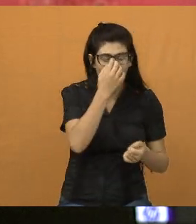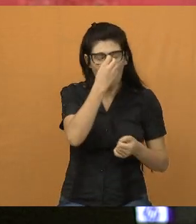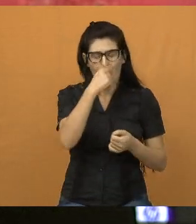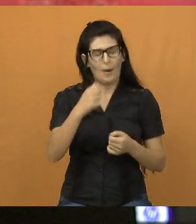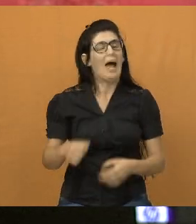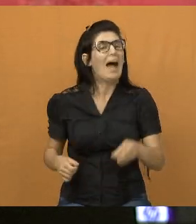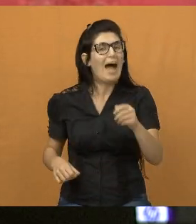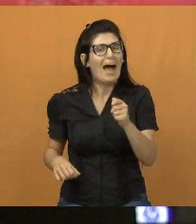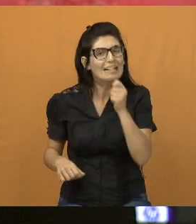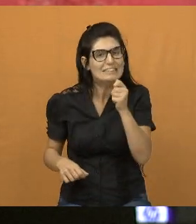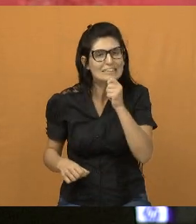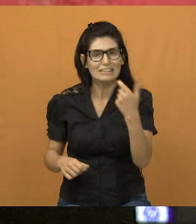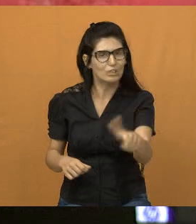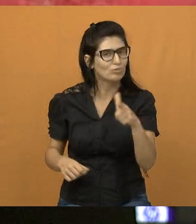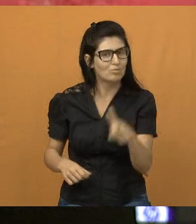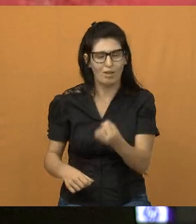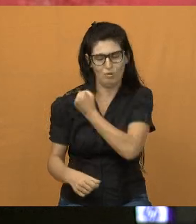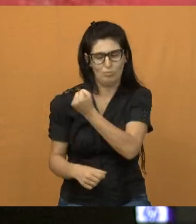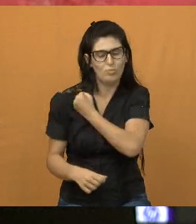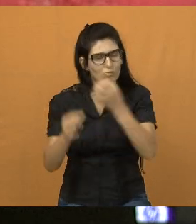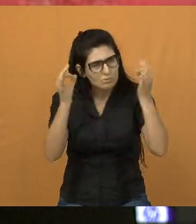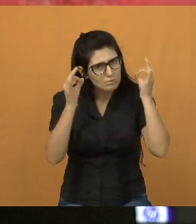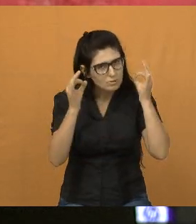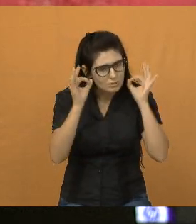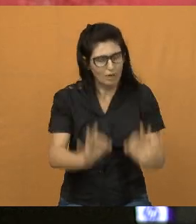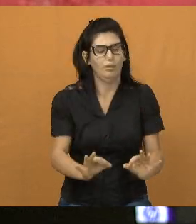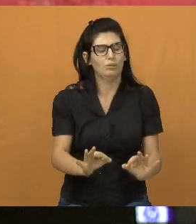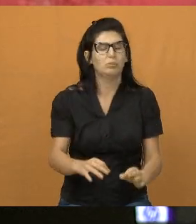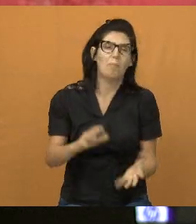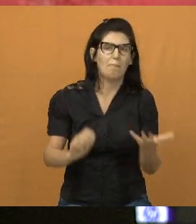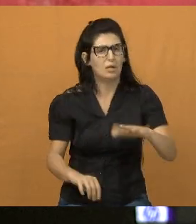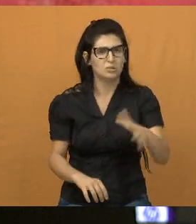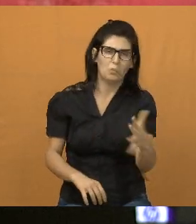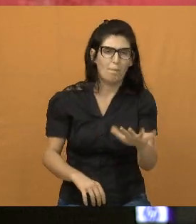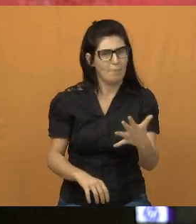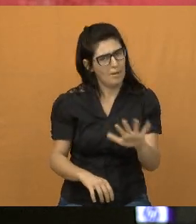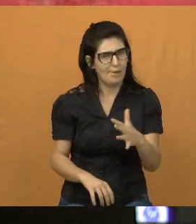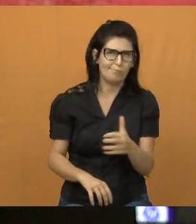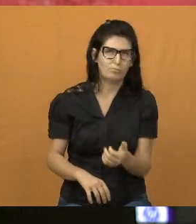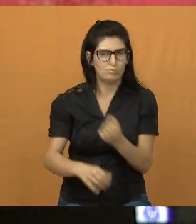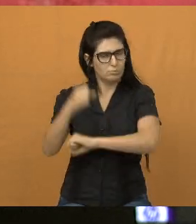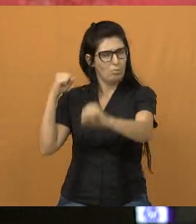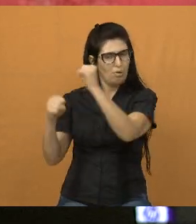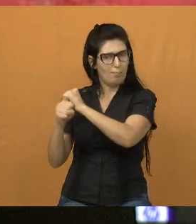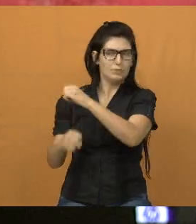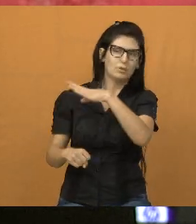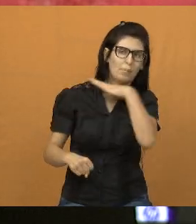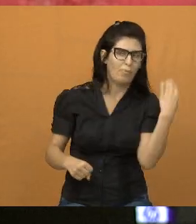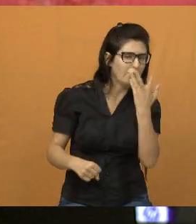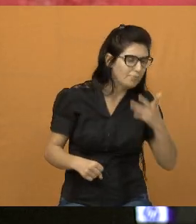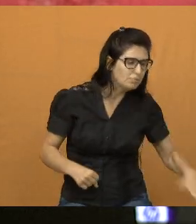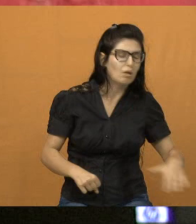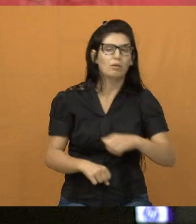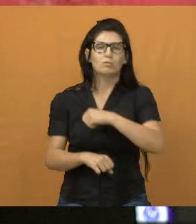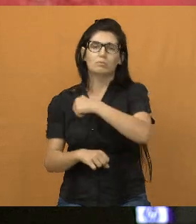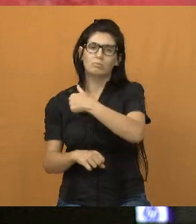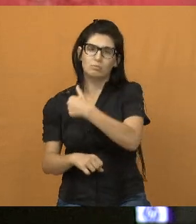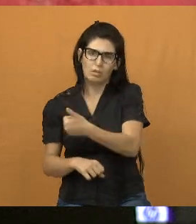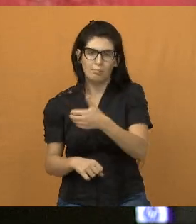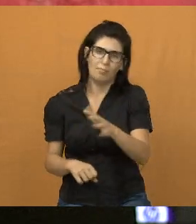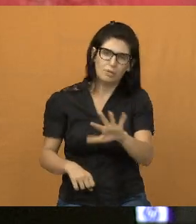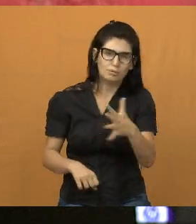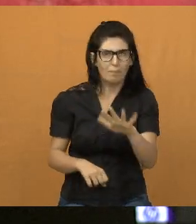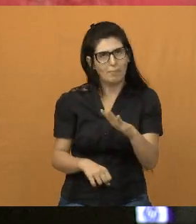temos esse número. A taxa que nós temos, aproximadamente, é em torno de 10 pontos, então ele esteve mais ou